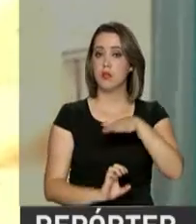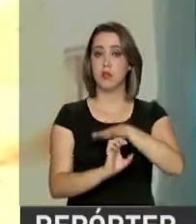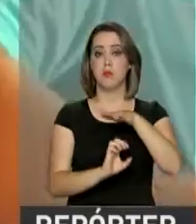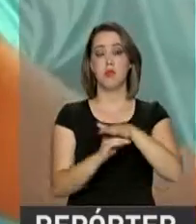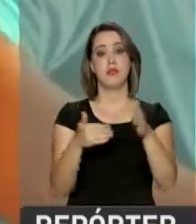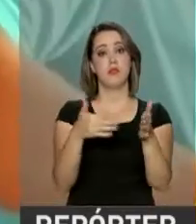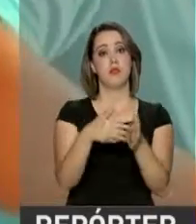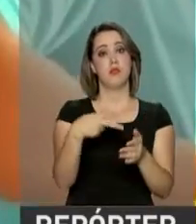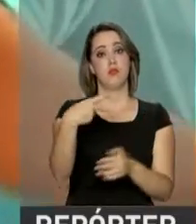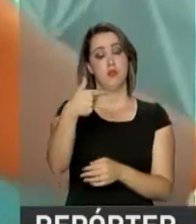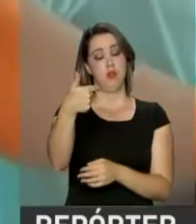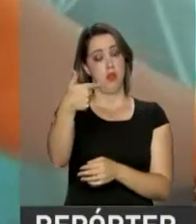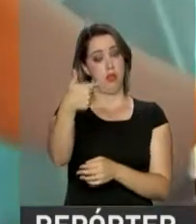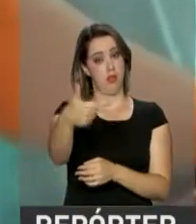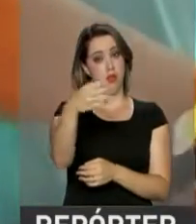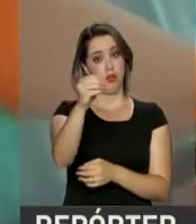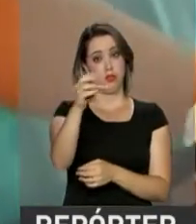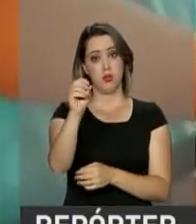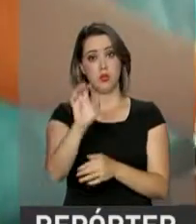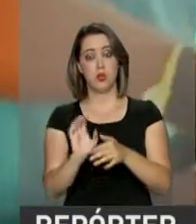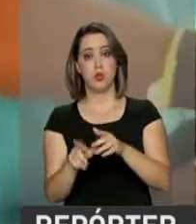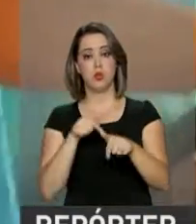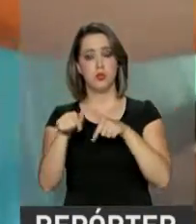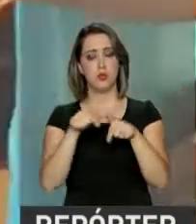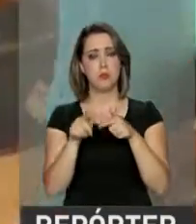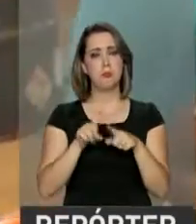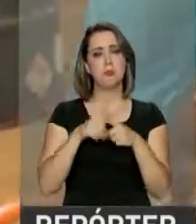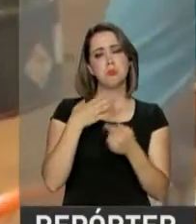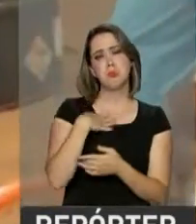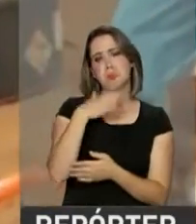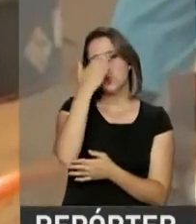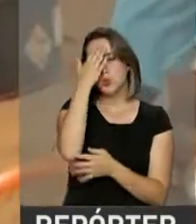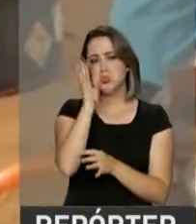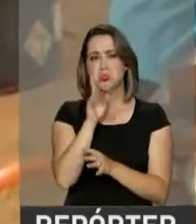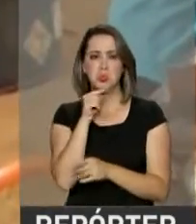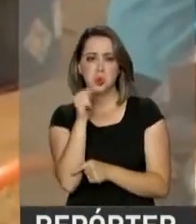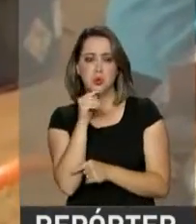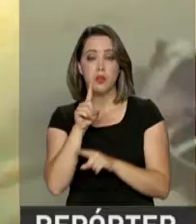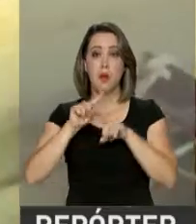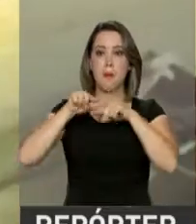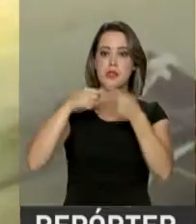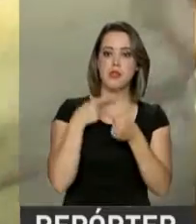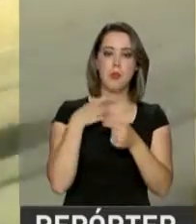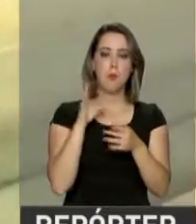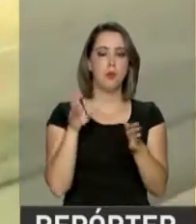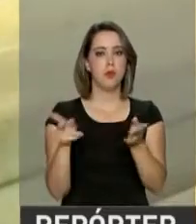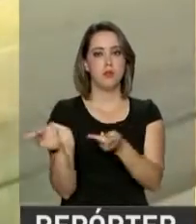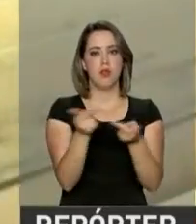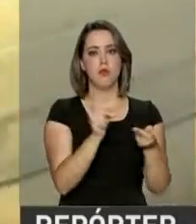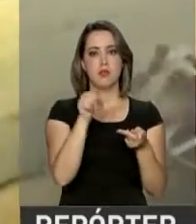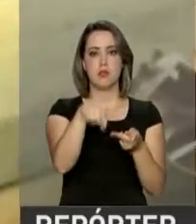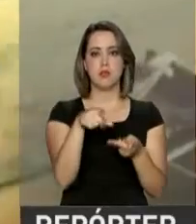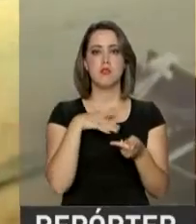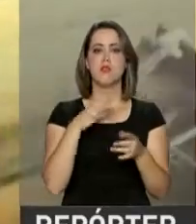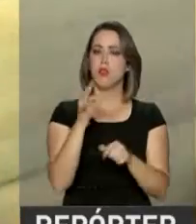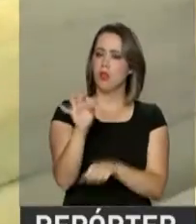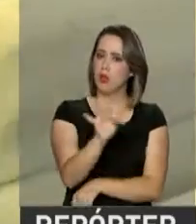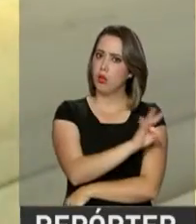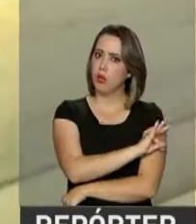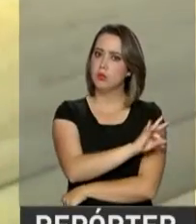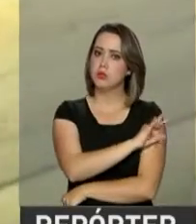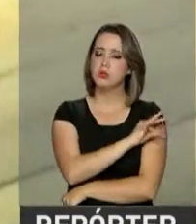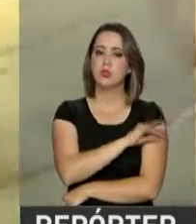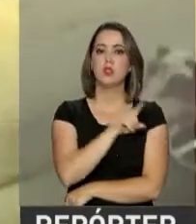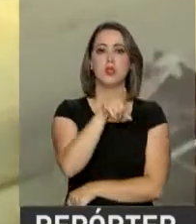200 funcionários ele não levou muita festa mas depois da visita dos técnicos do senai das informações e do treinamento o